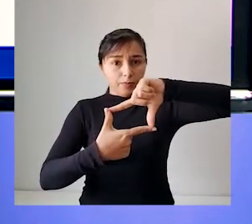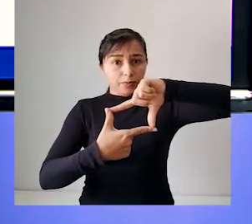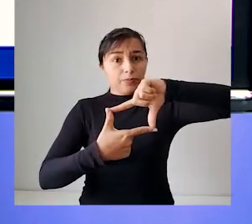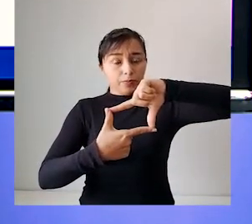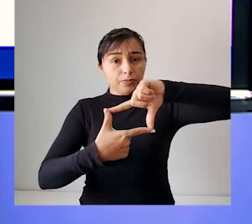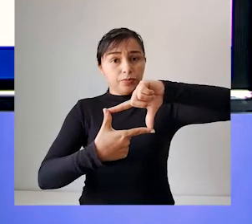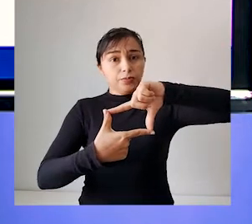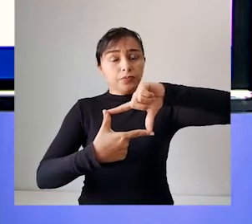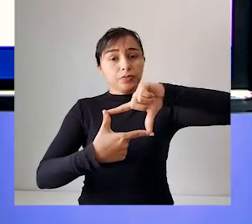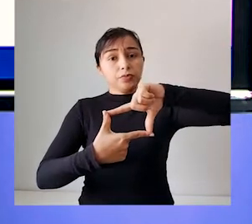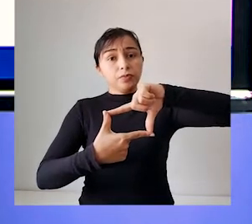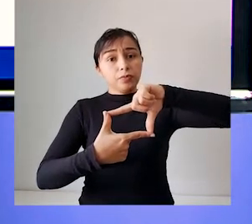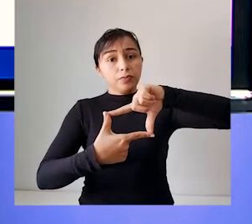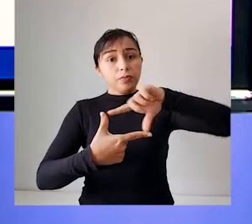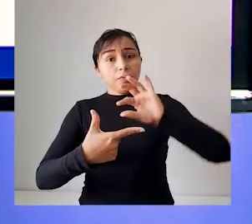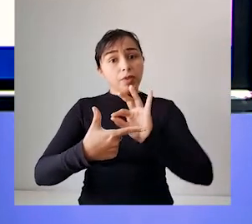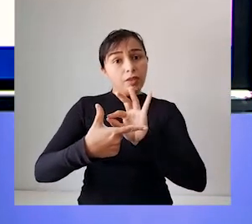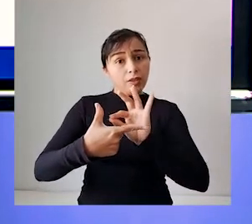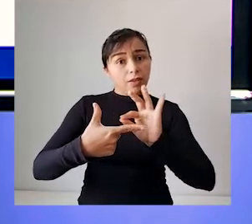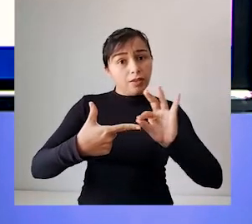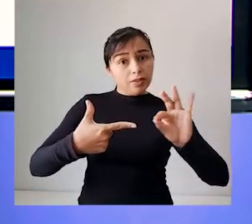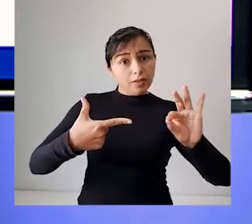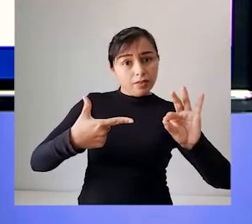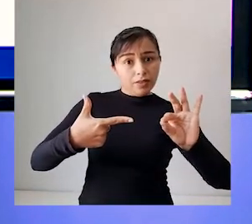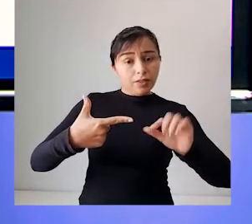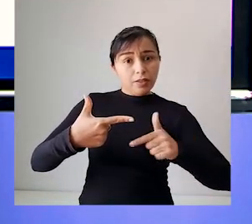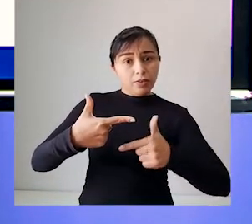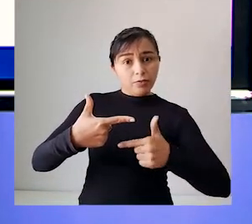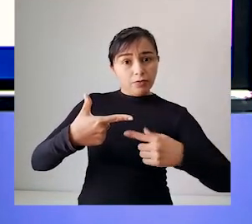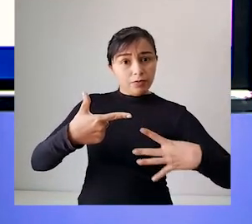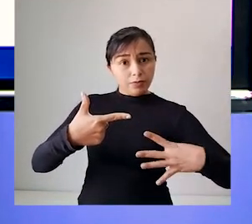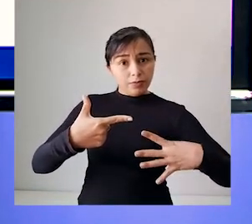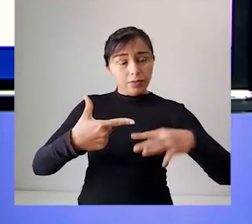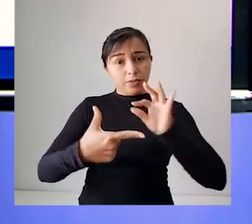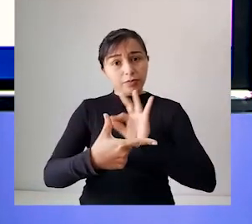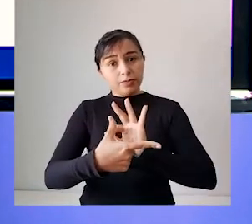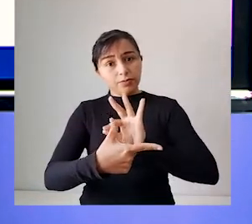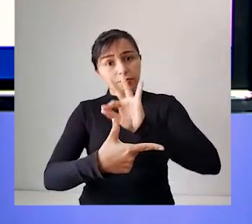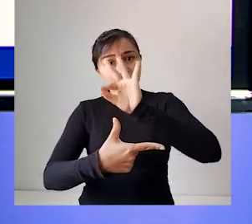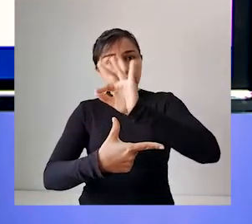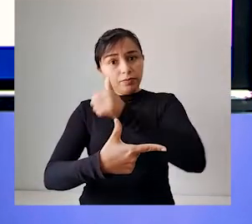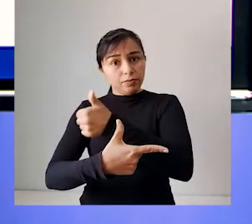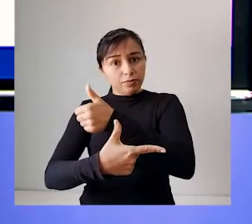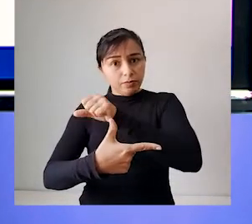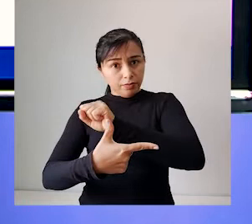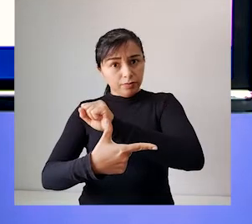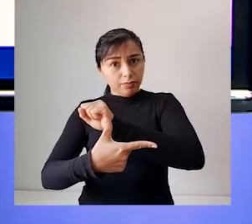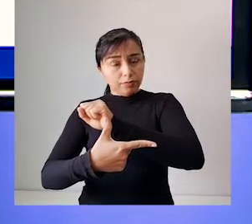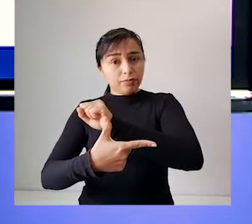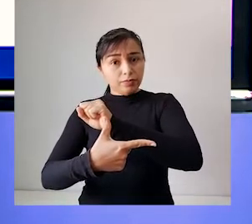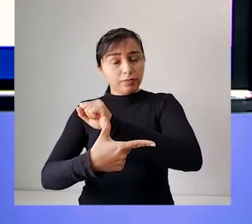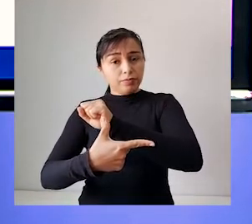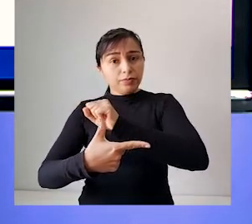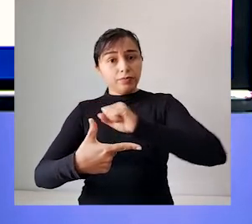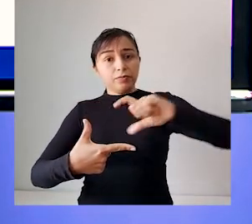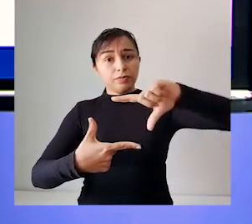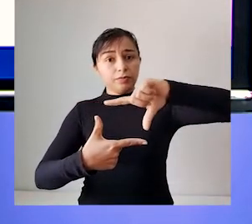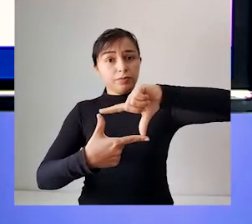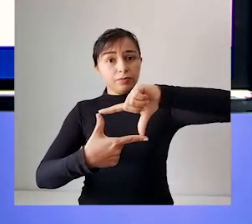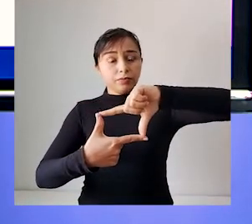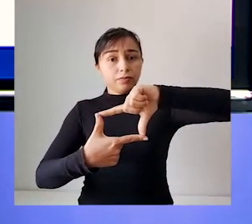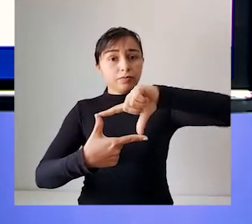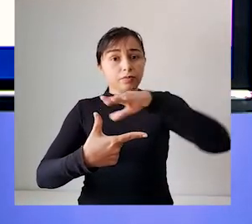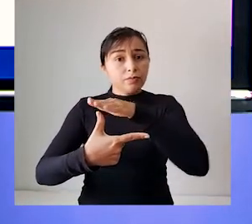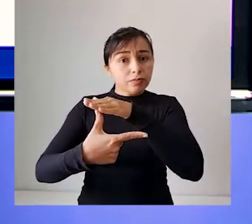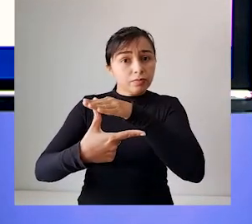metros de comprimento com 18 de largura. E aí a gente tem que calcular